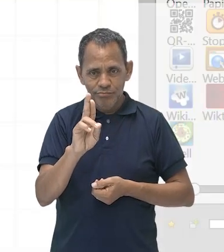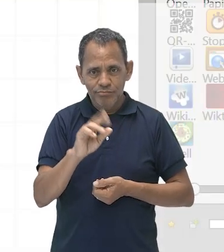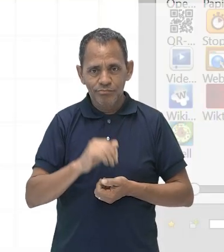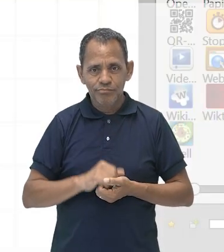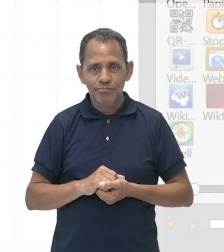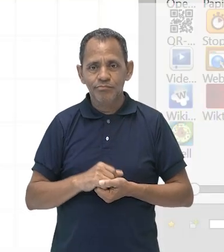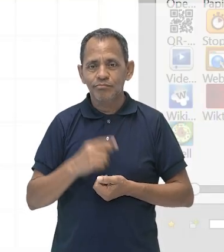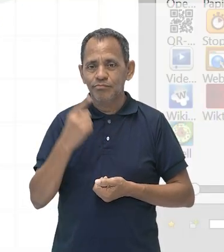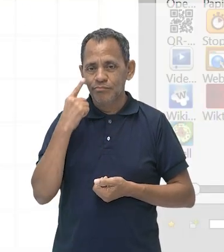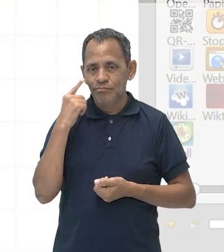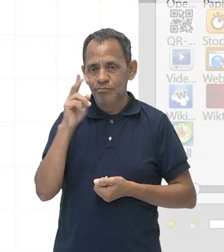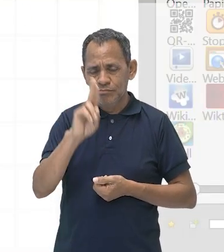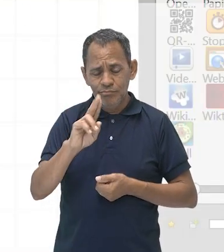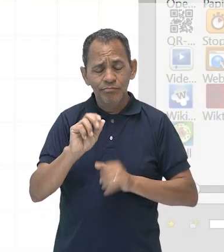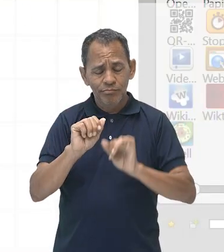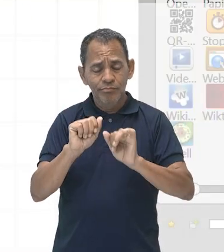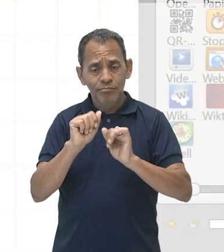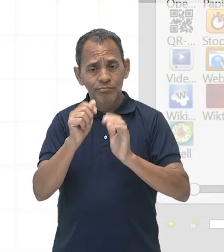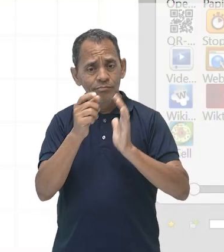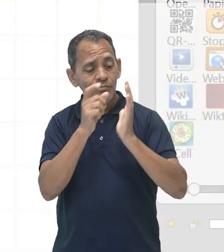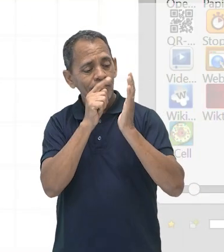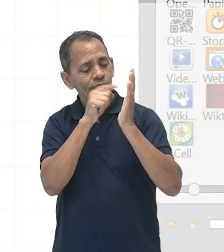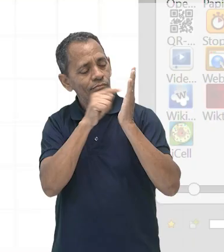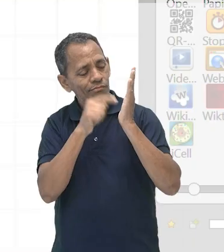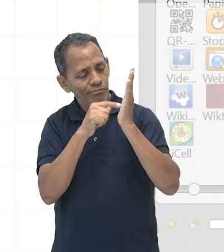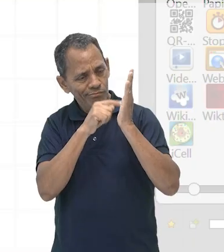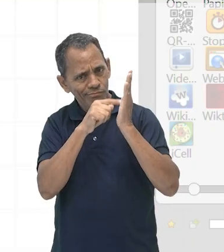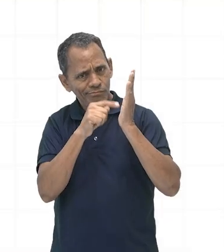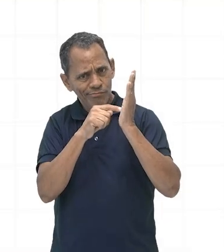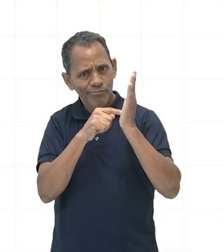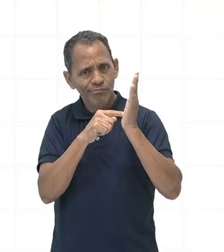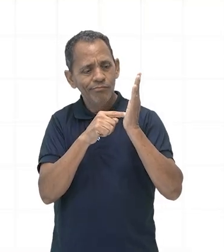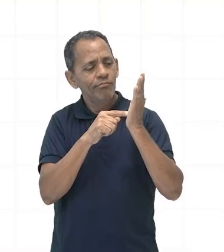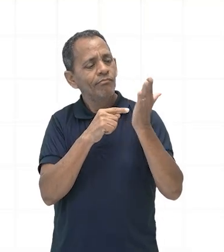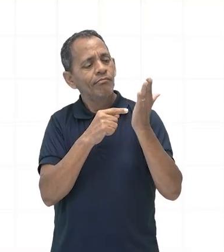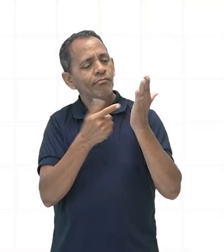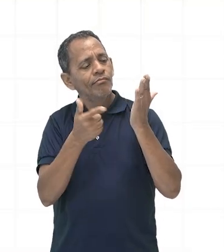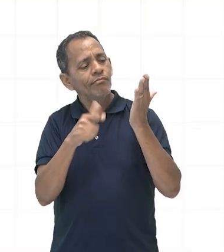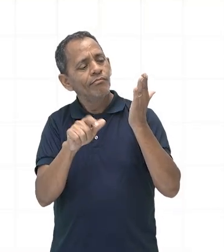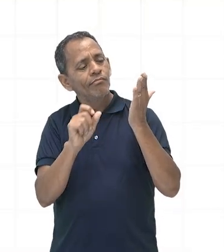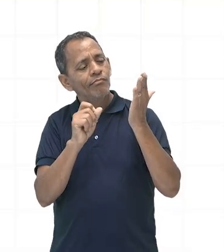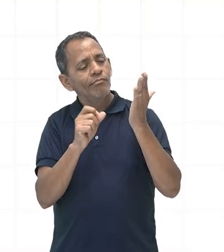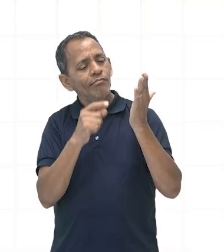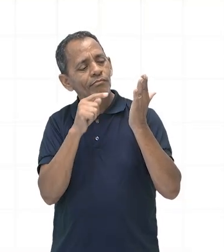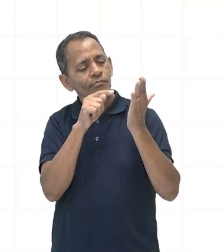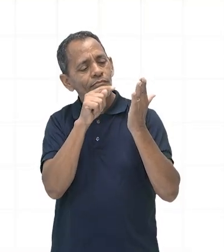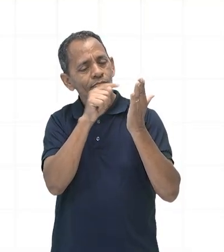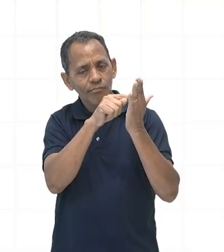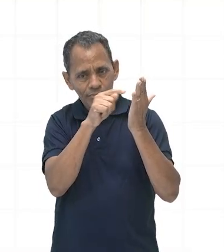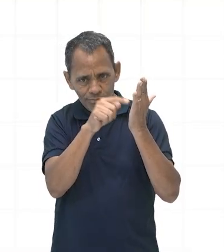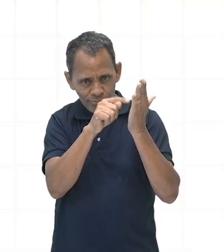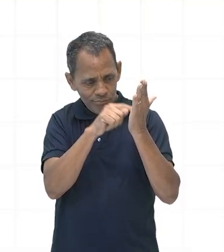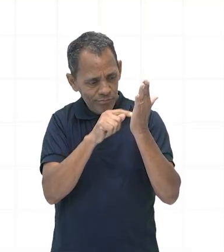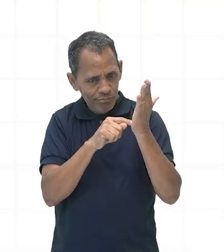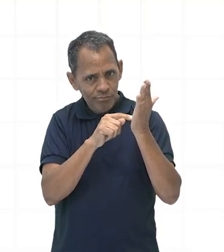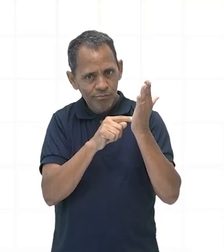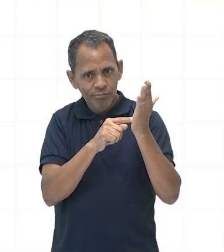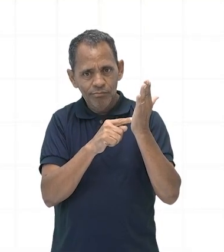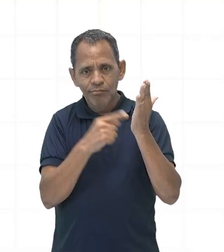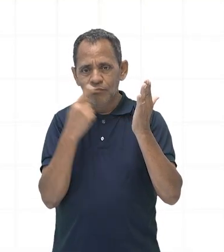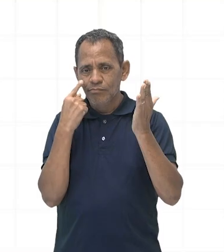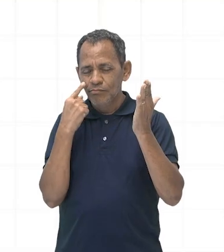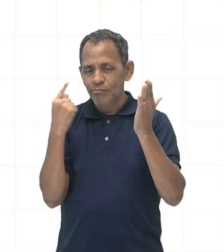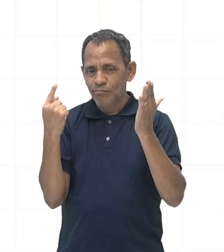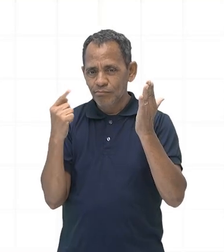51.520. Pega a calculadora para ver. Então, vamos trazer aqui a nossa calculadora novamente. Então, temos aqui a nossa calculadora.